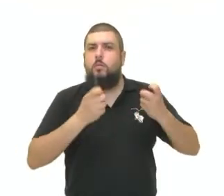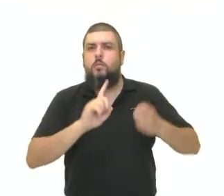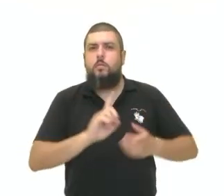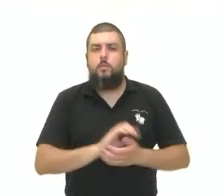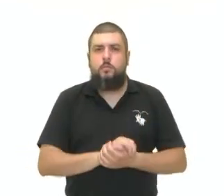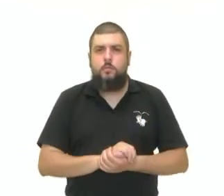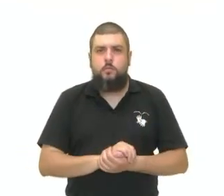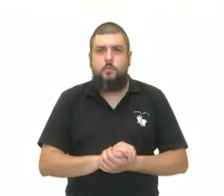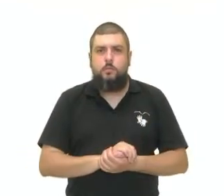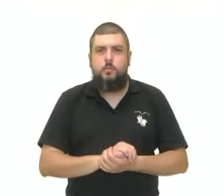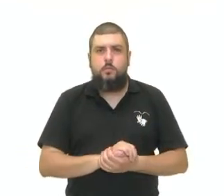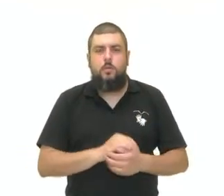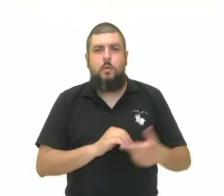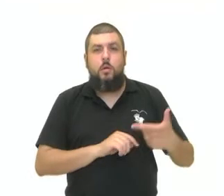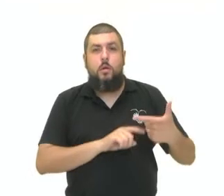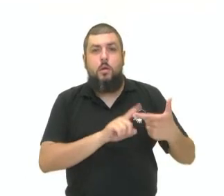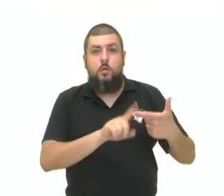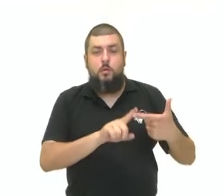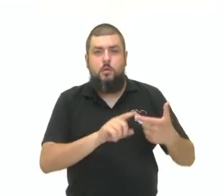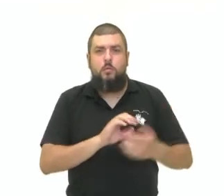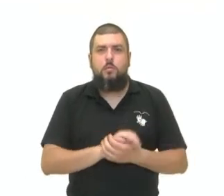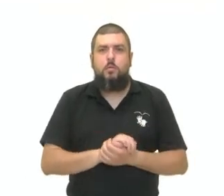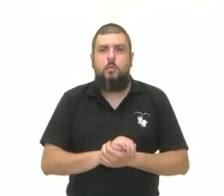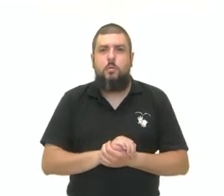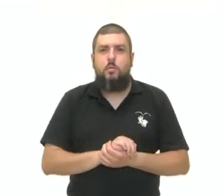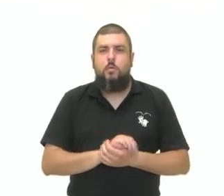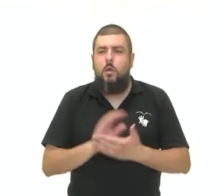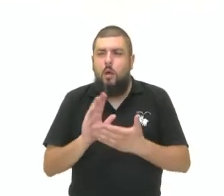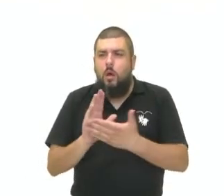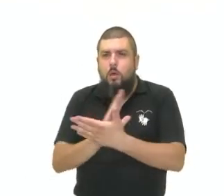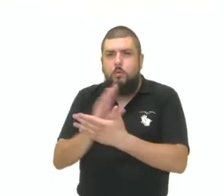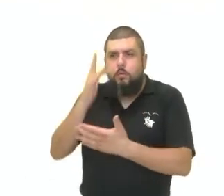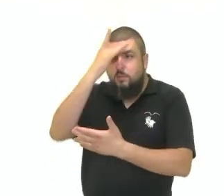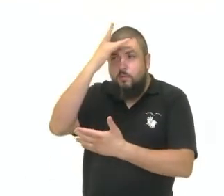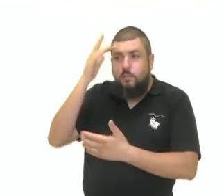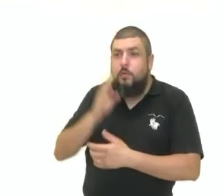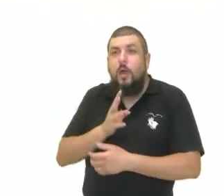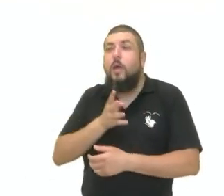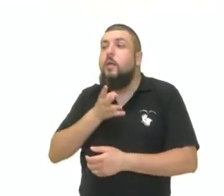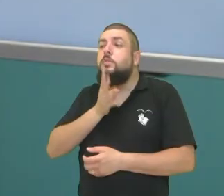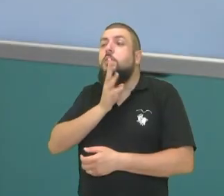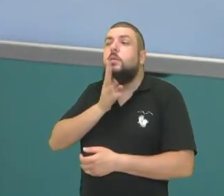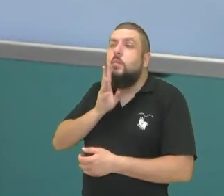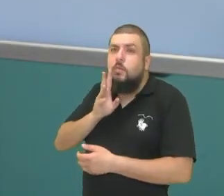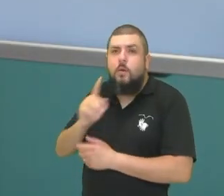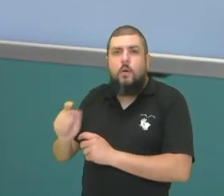o recebimento de conhecidos, que diminuem a desconfiança sobre uma farsa.